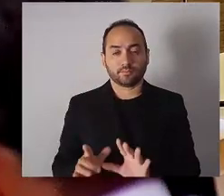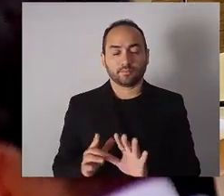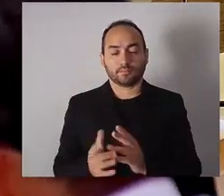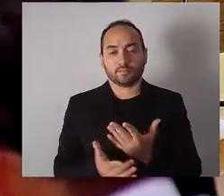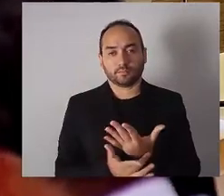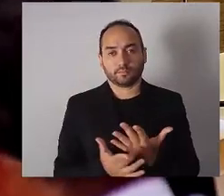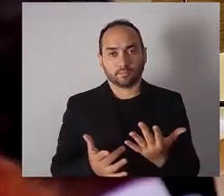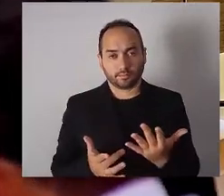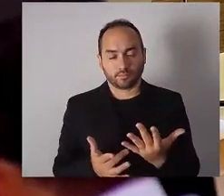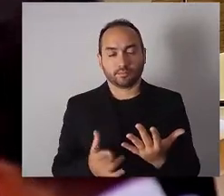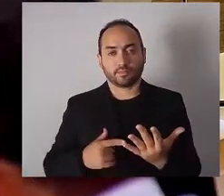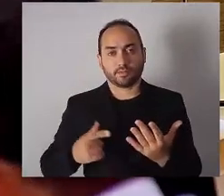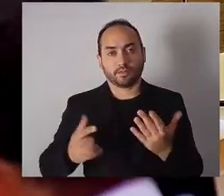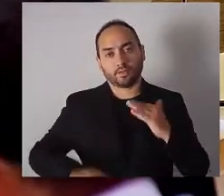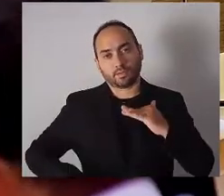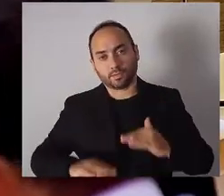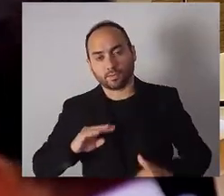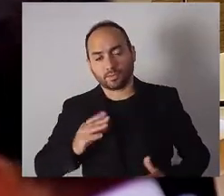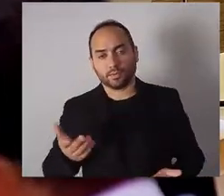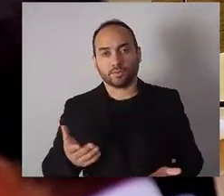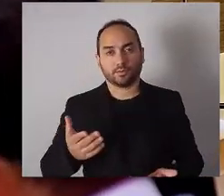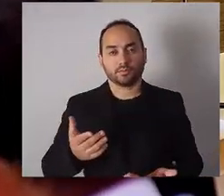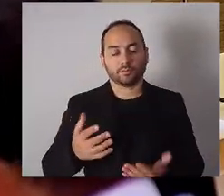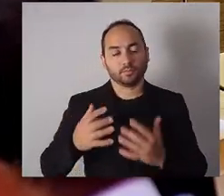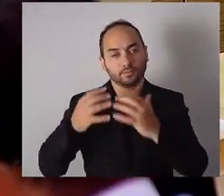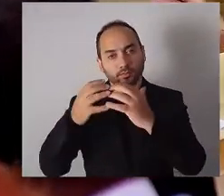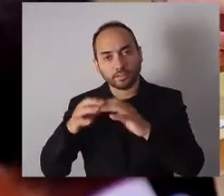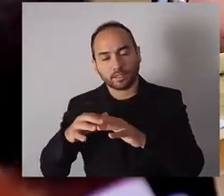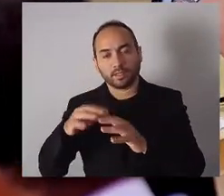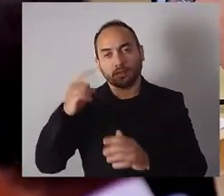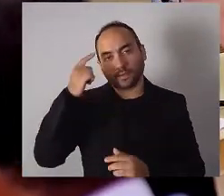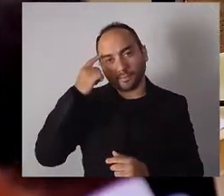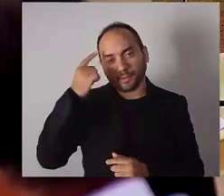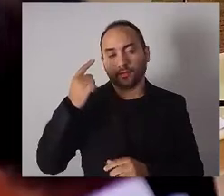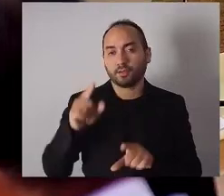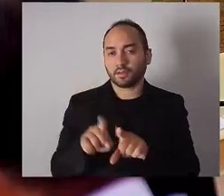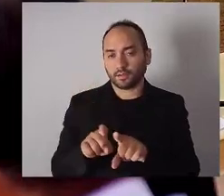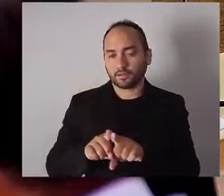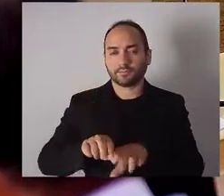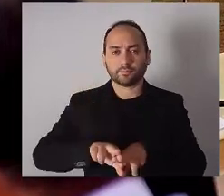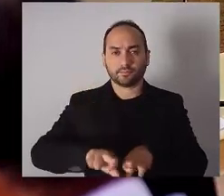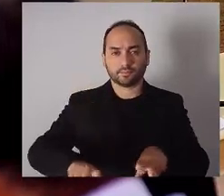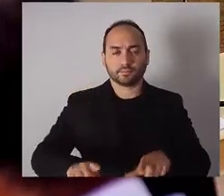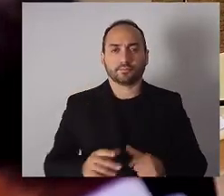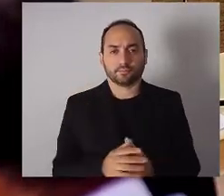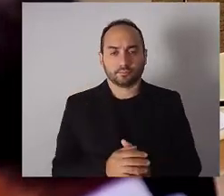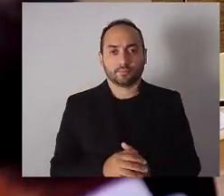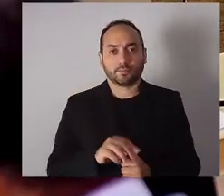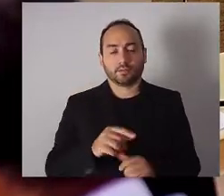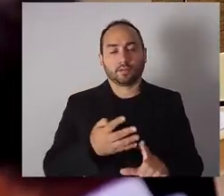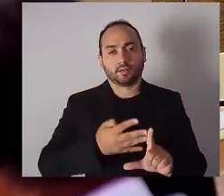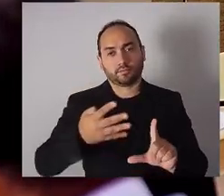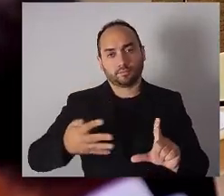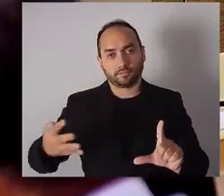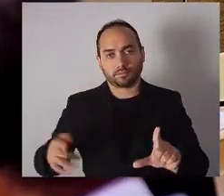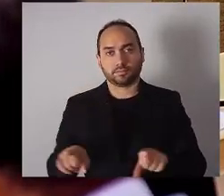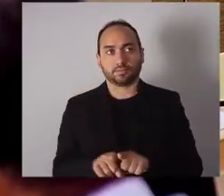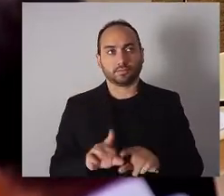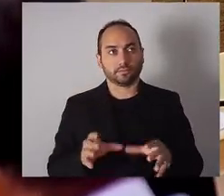de natureza física ou intelectiva, mental, comunidade